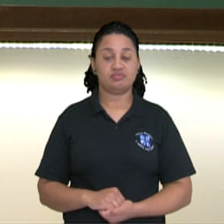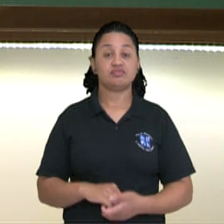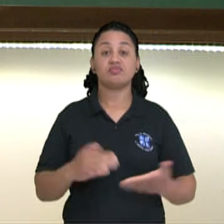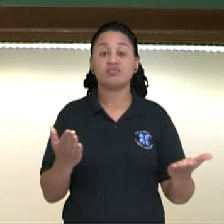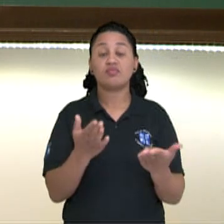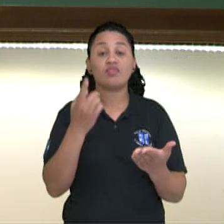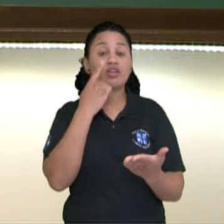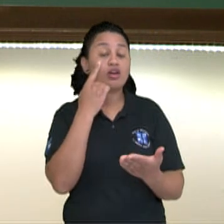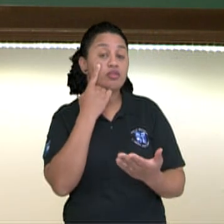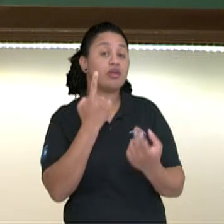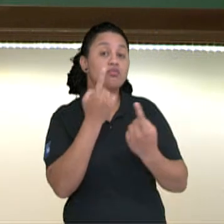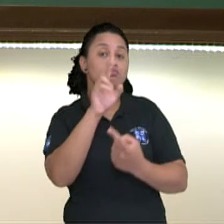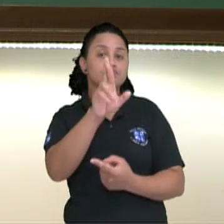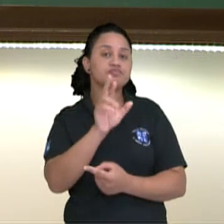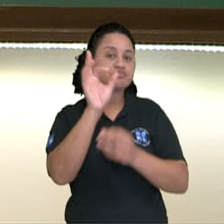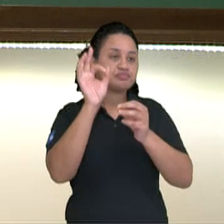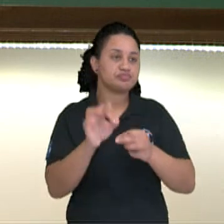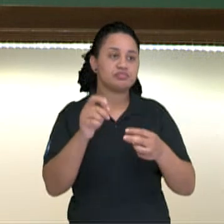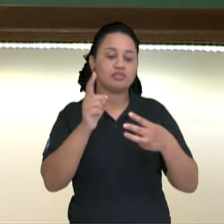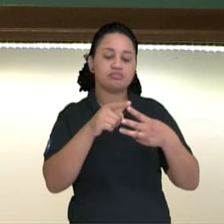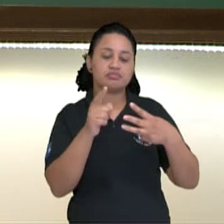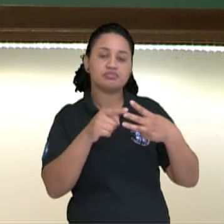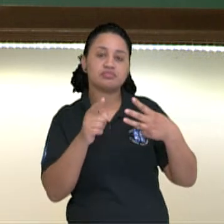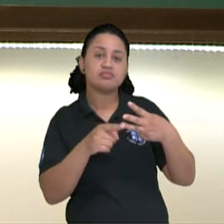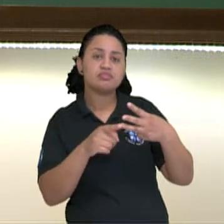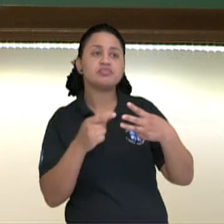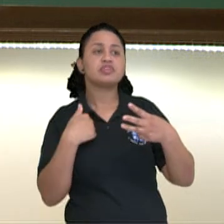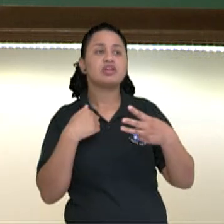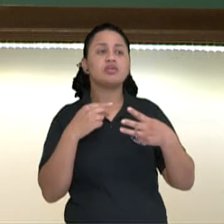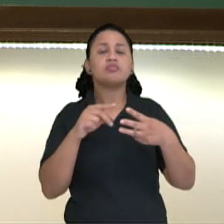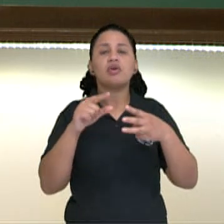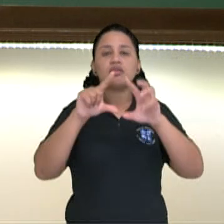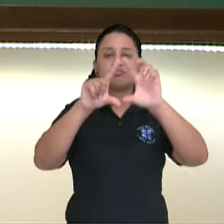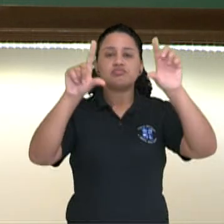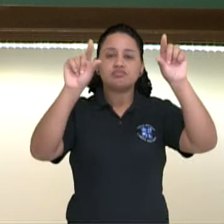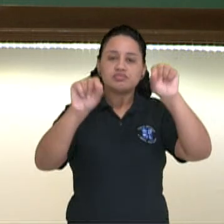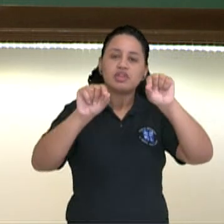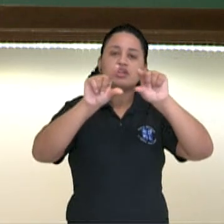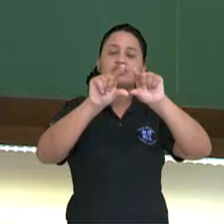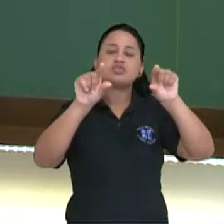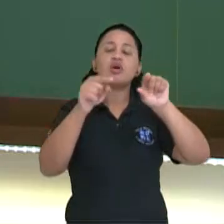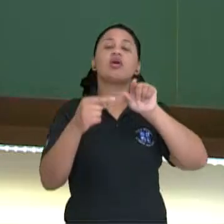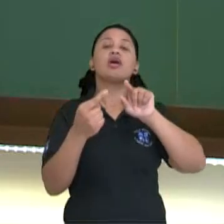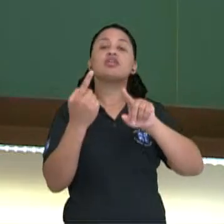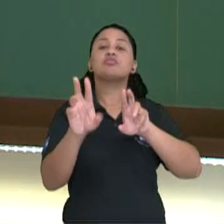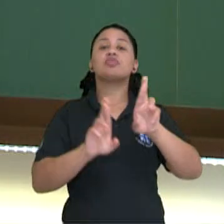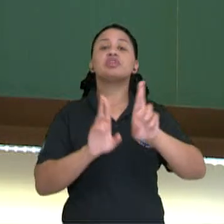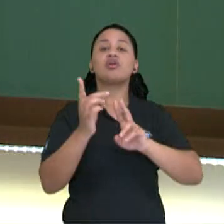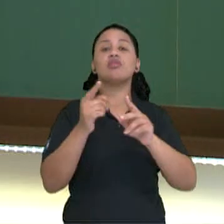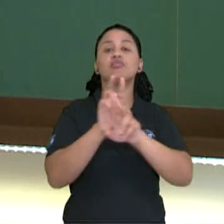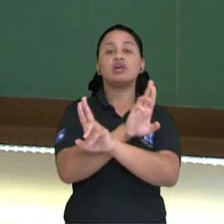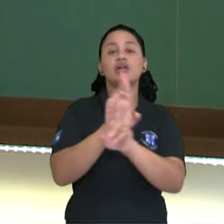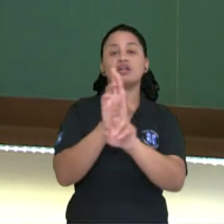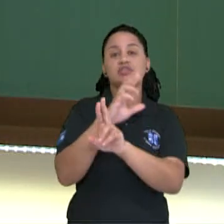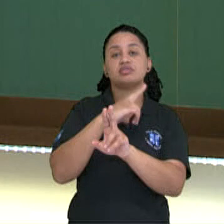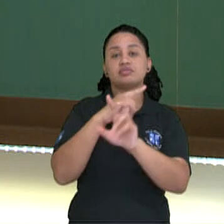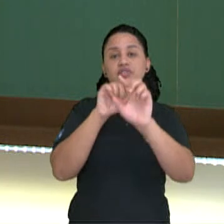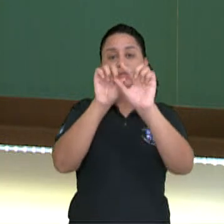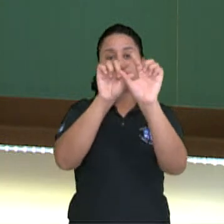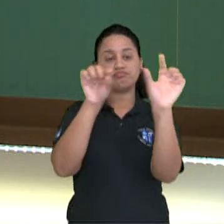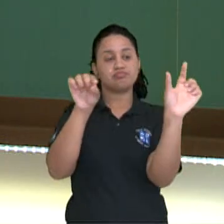Vamos ver então qual é a resposta correta? Retomando aqui, releia o trecho da notícia e responda qual a relação estabelecida entre as